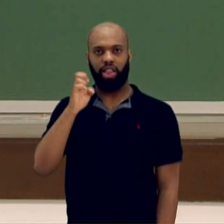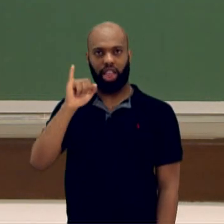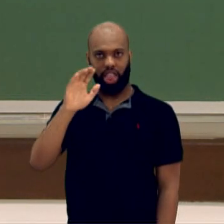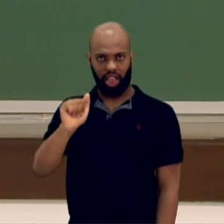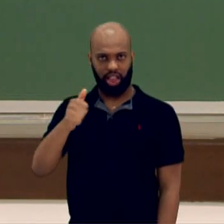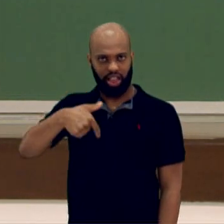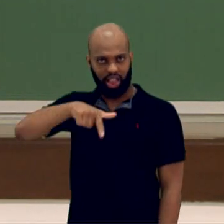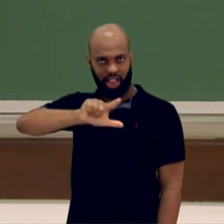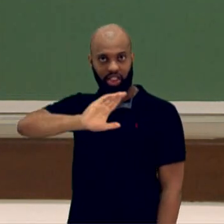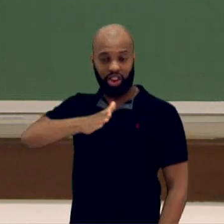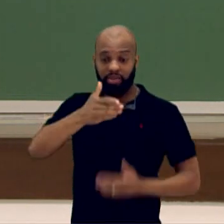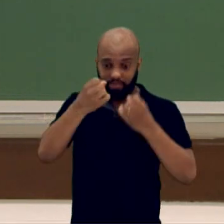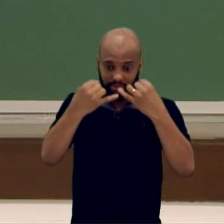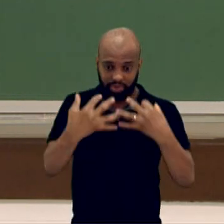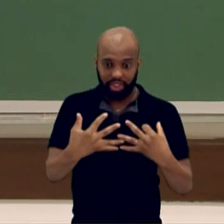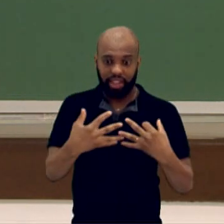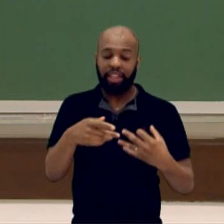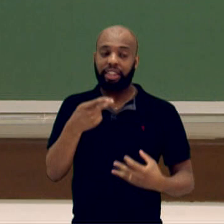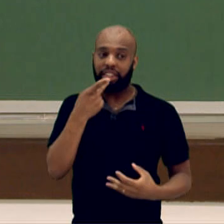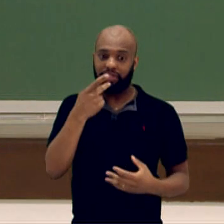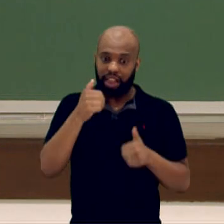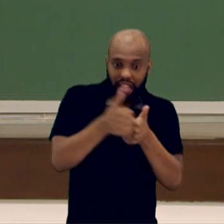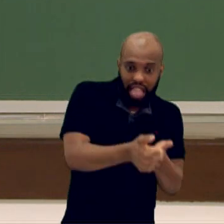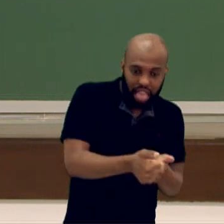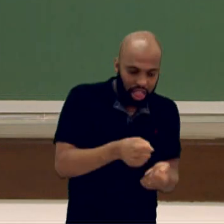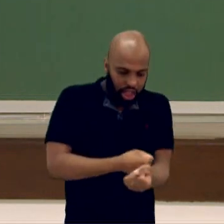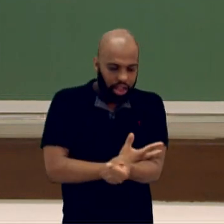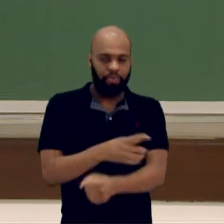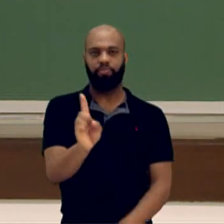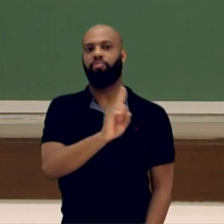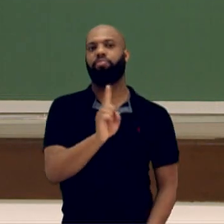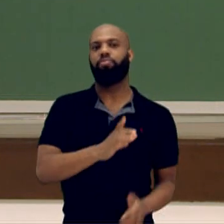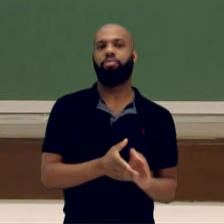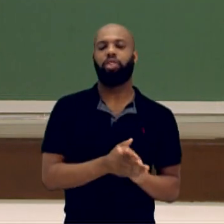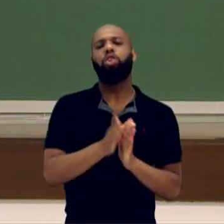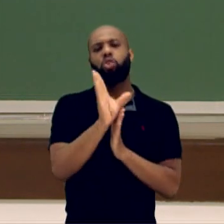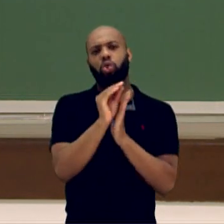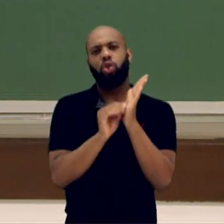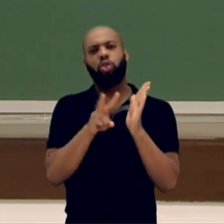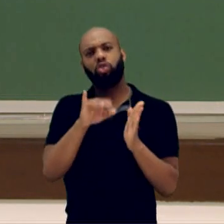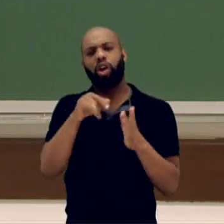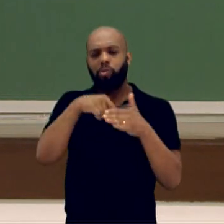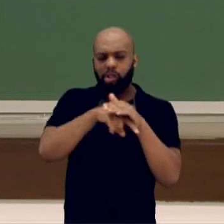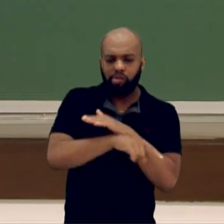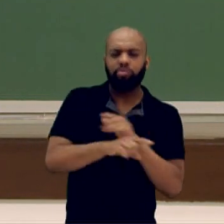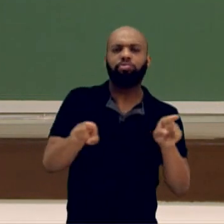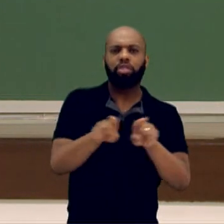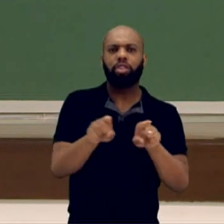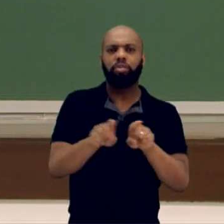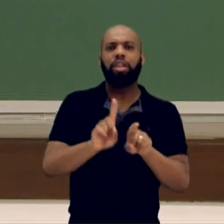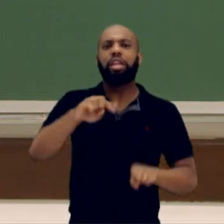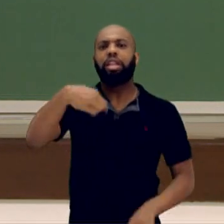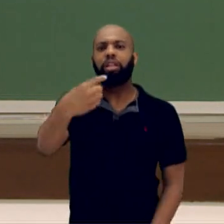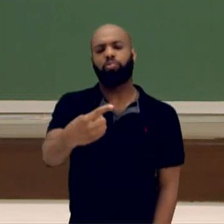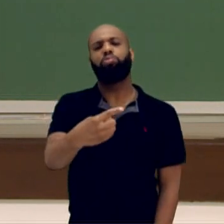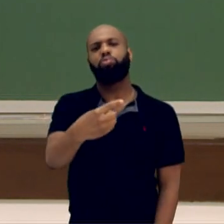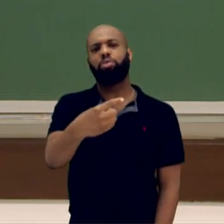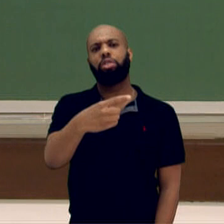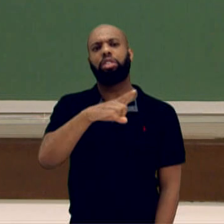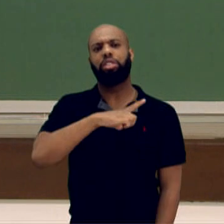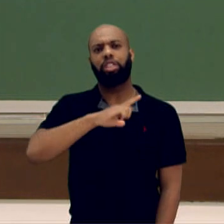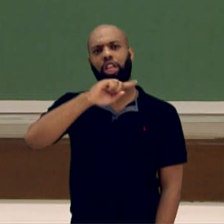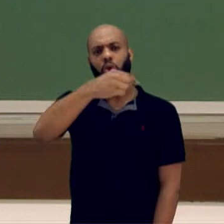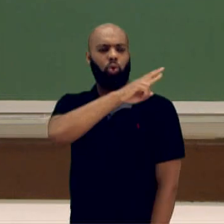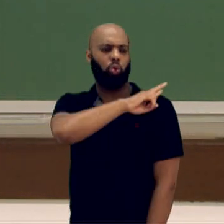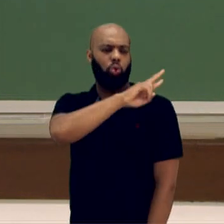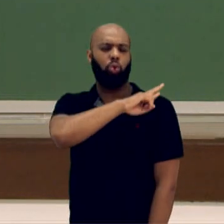slide anterior, né? Que seria não se deixar levar pelas emoções, tá? Esses conteúdos a gente vai ver mais especificamente quando vocês estiverem lá na frente, né? No próximo